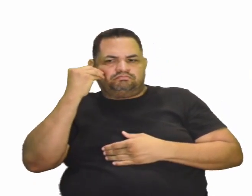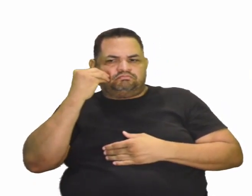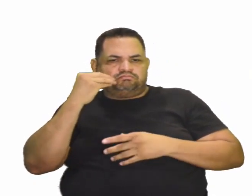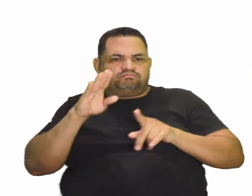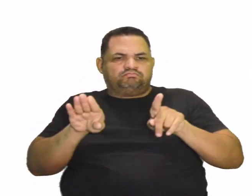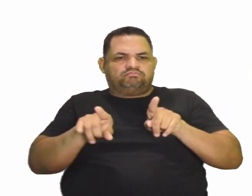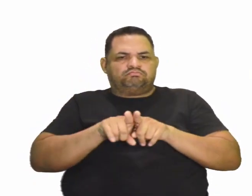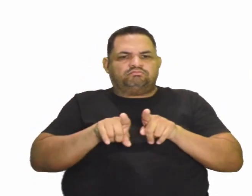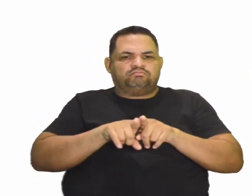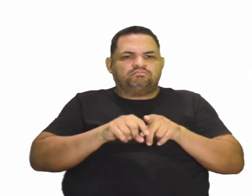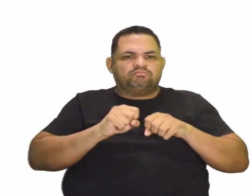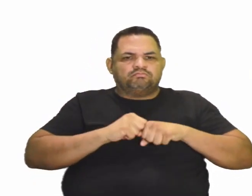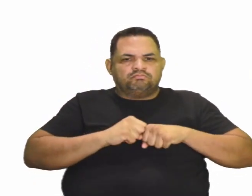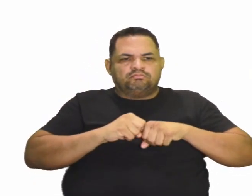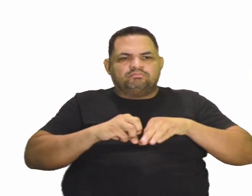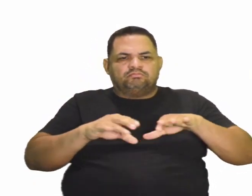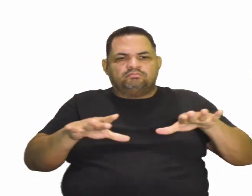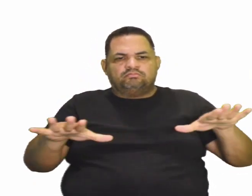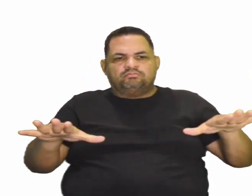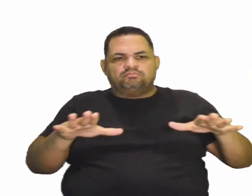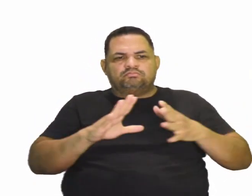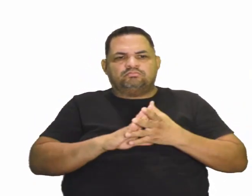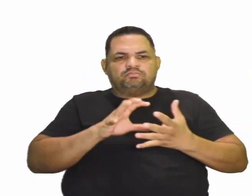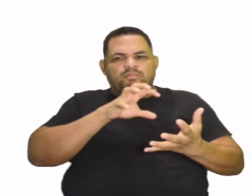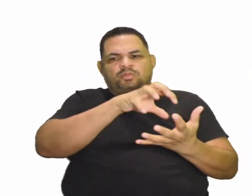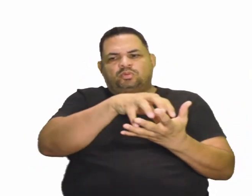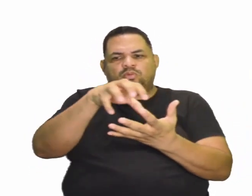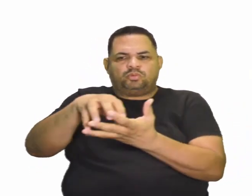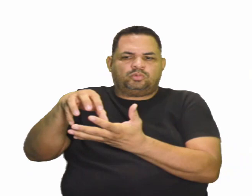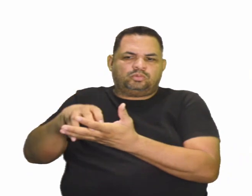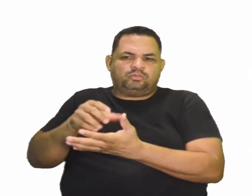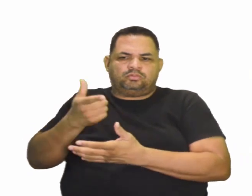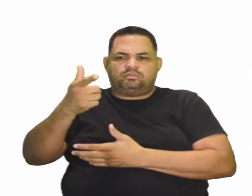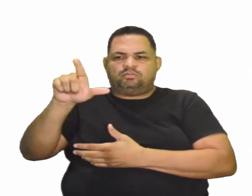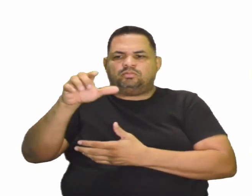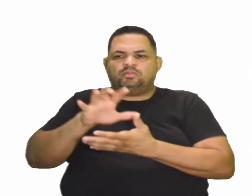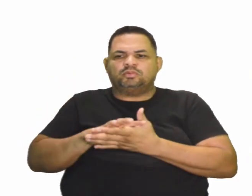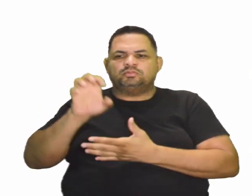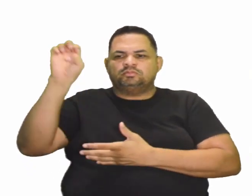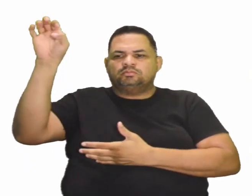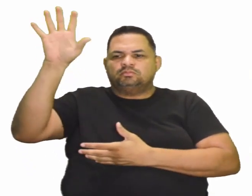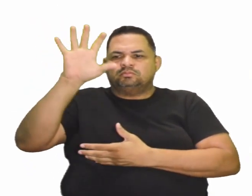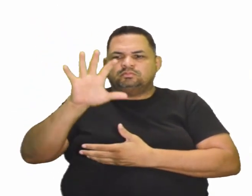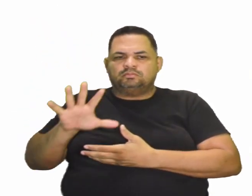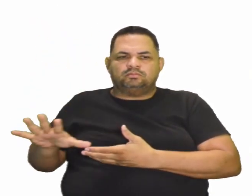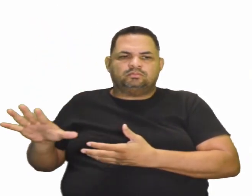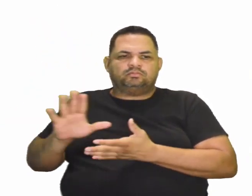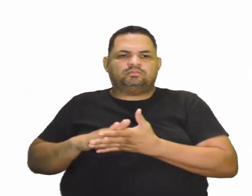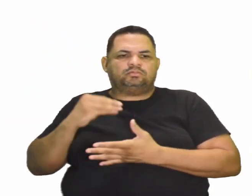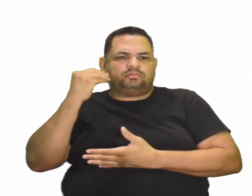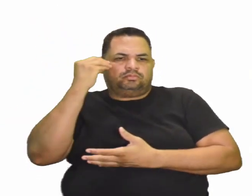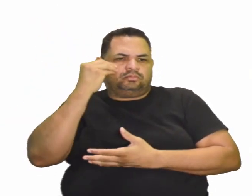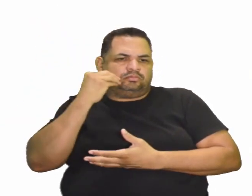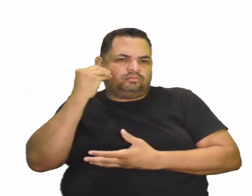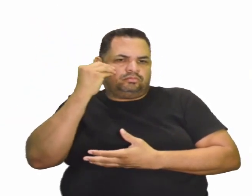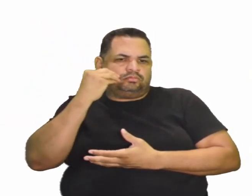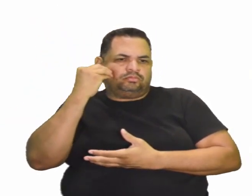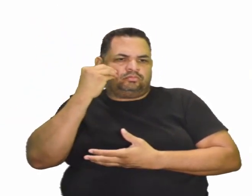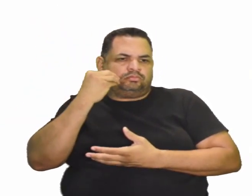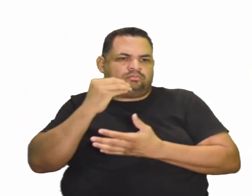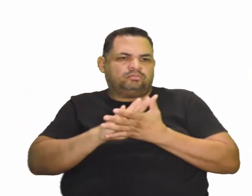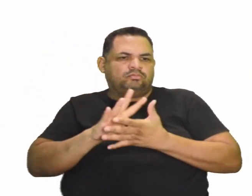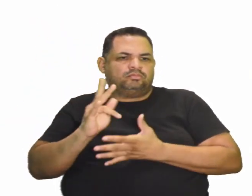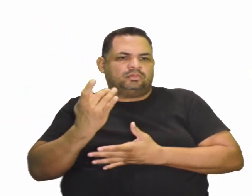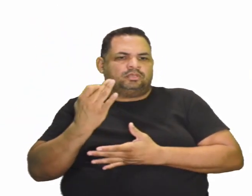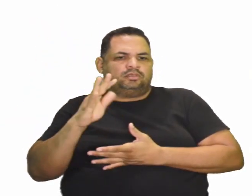a expansão, né, da colonização para outros continentes, experimentalismo,